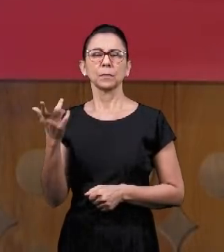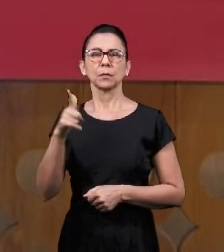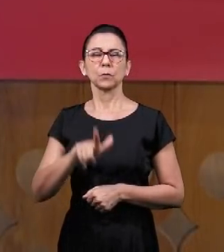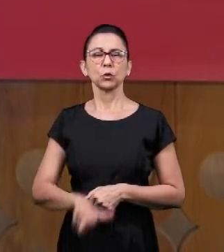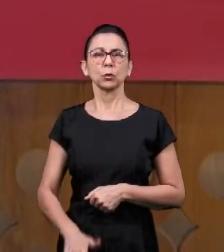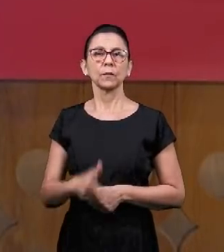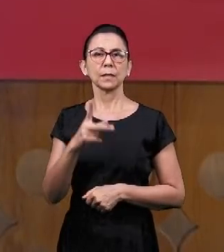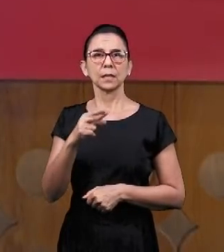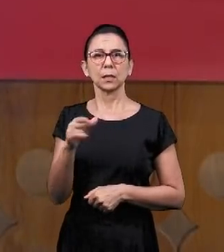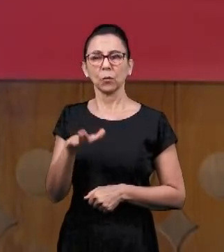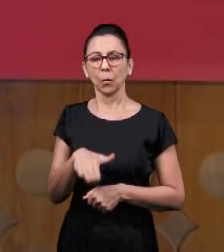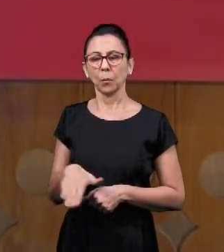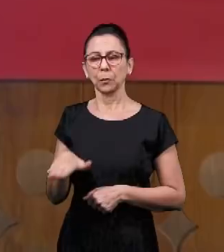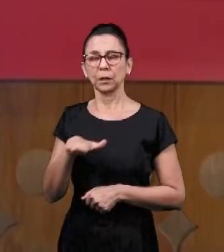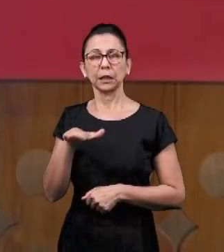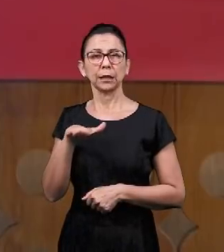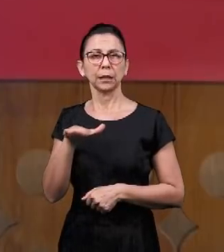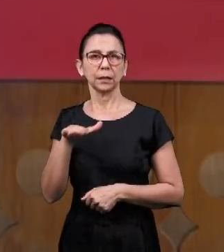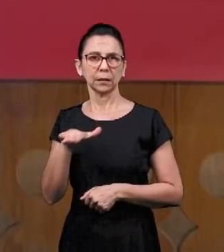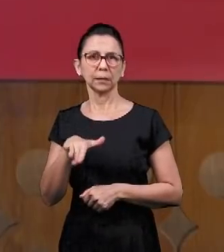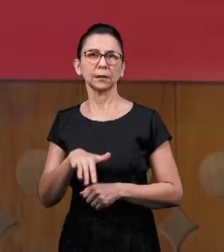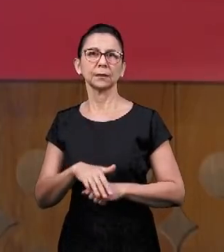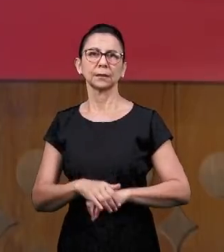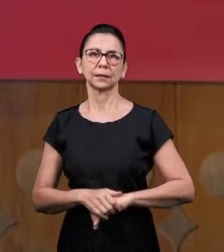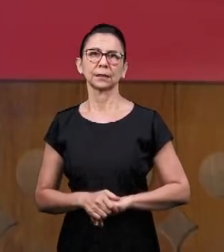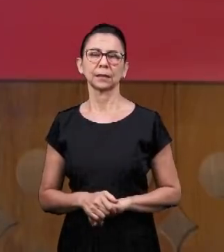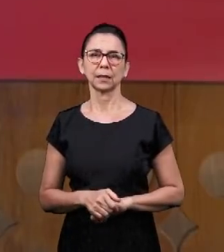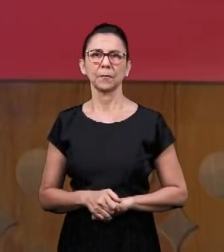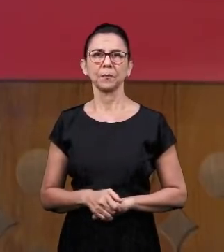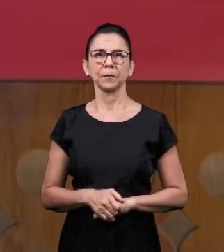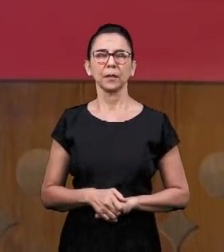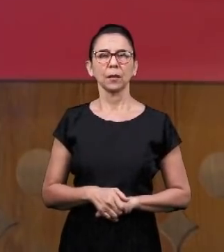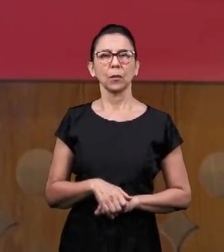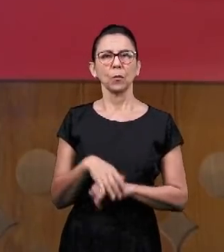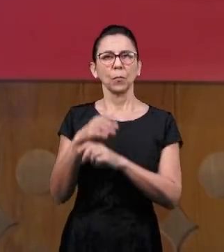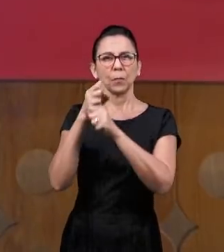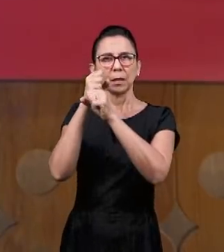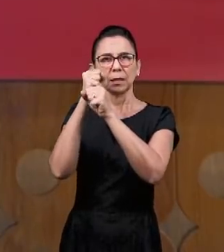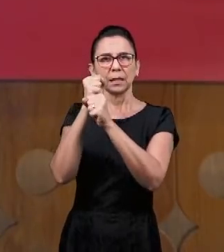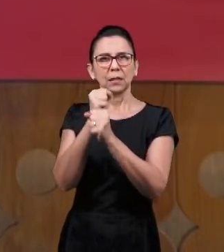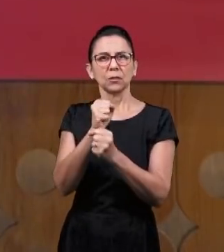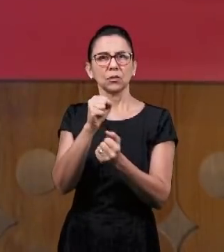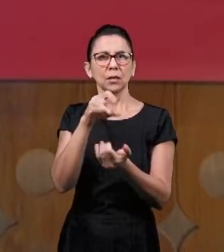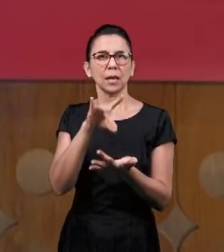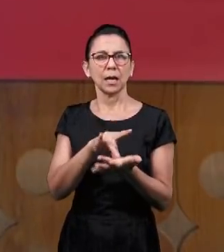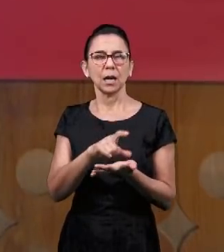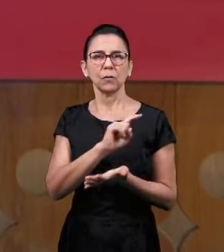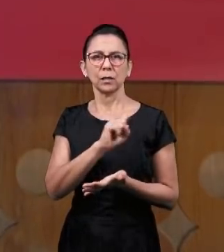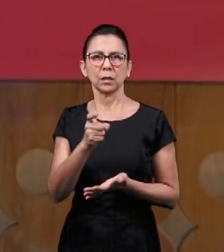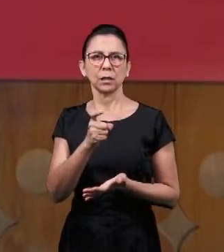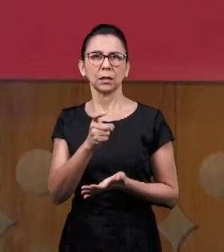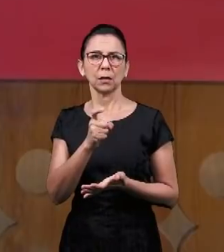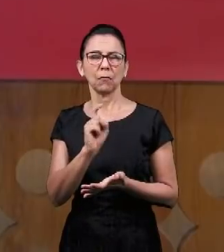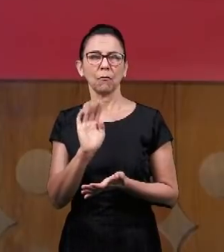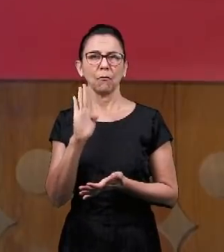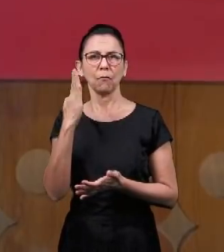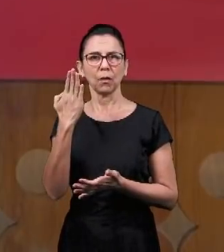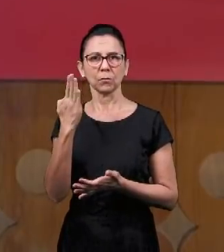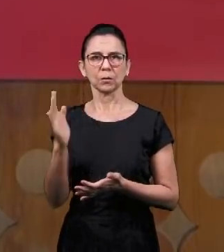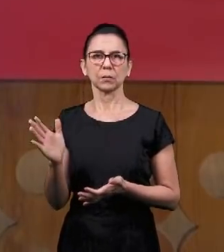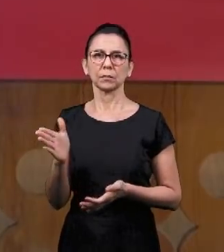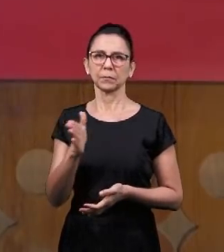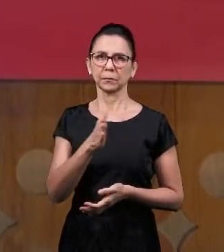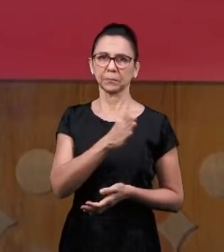nascidos, o leite racional não falsificado, para que por ele vá descrescendo. Eu vou abrir um parênteses e vou dizer uma coisa